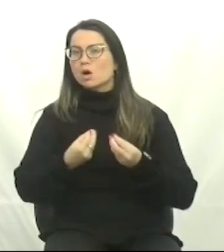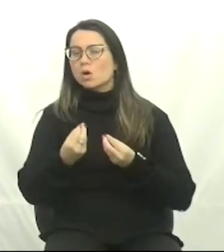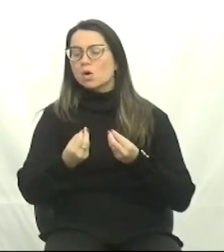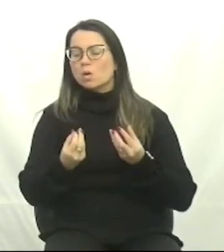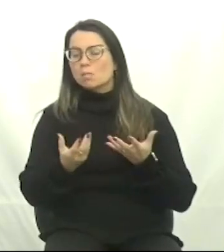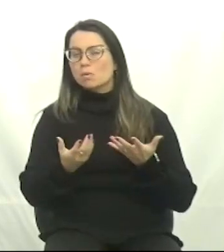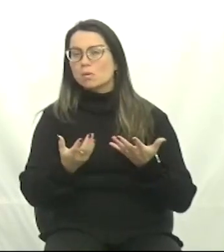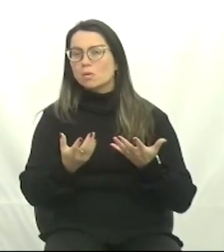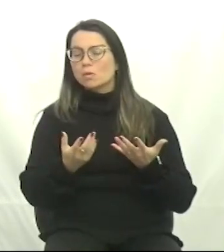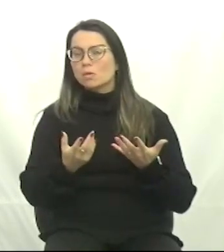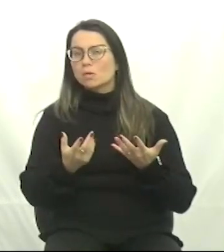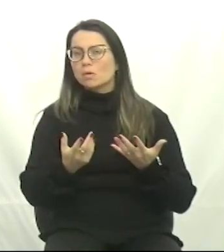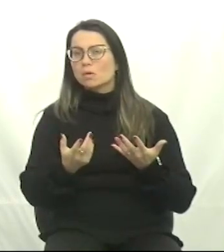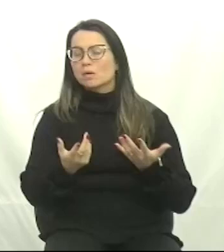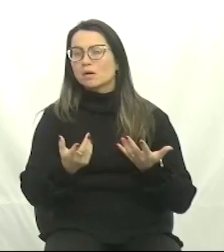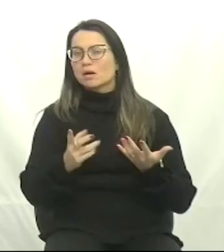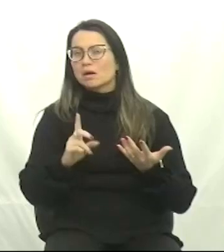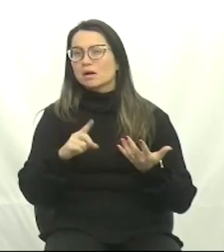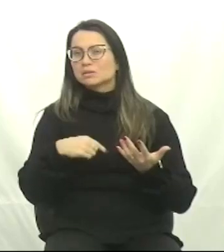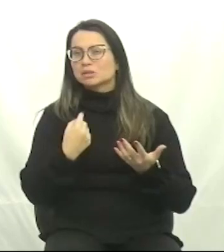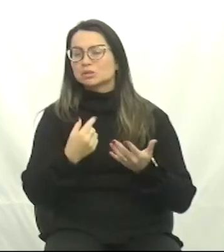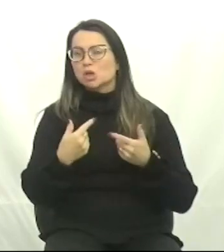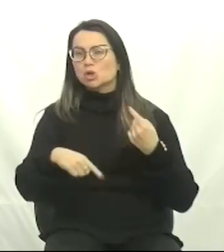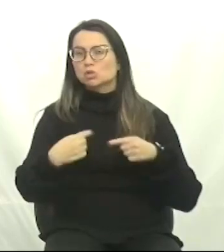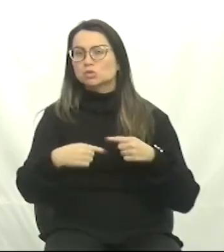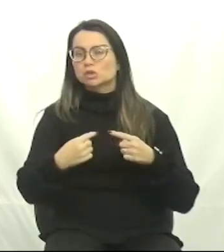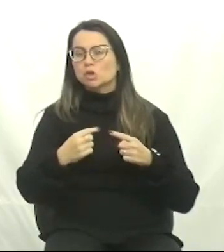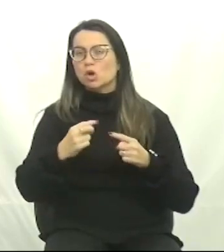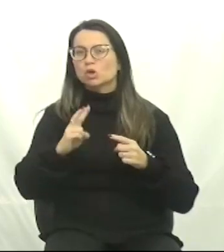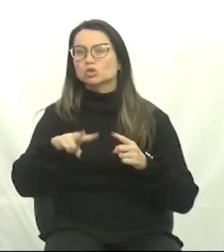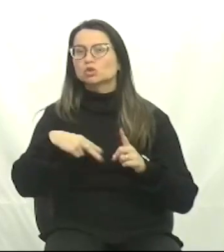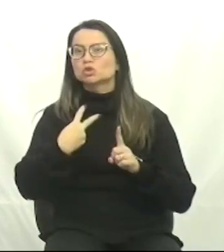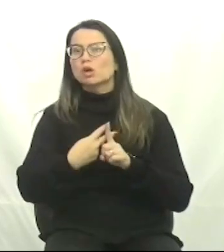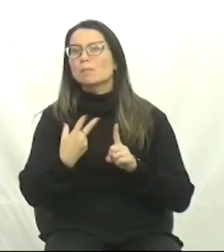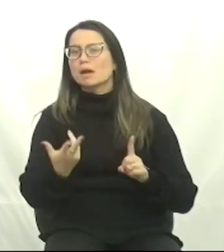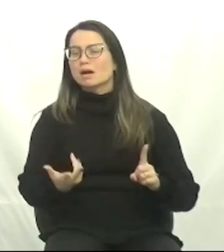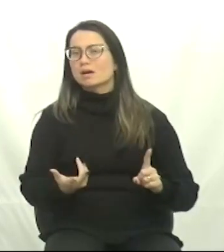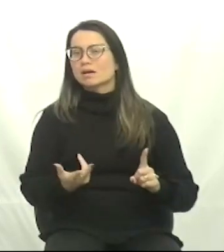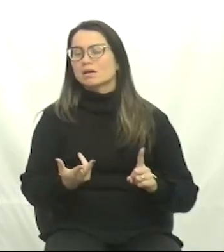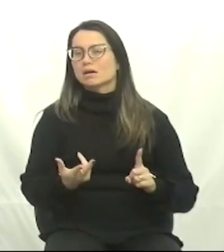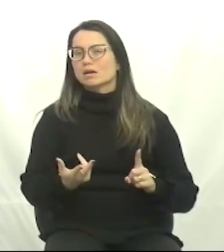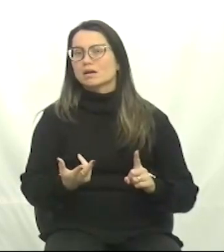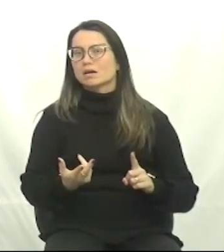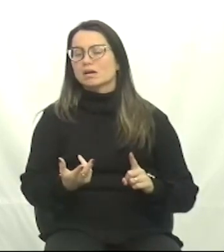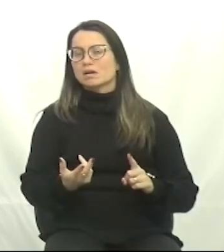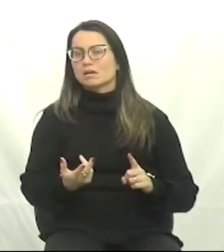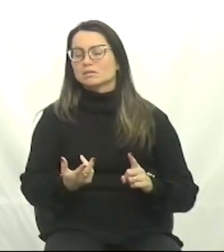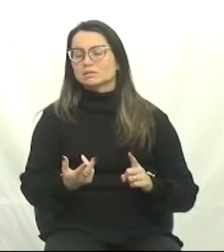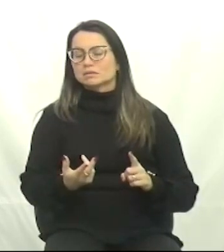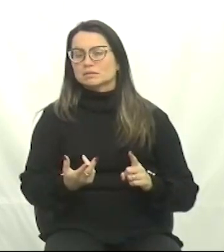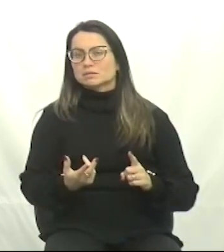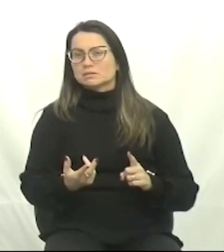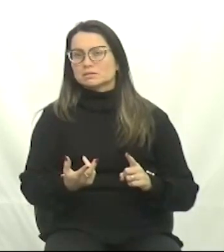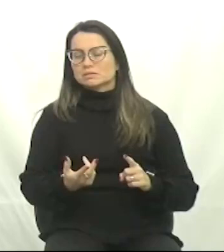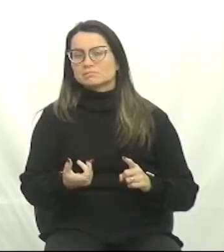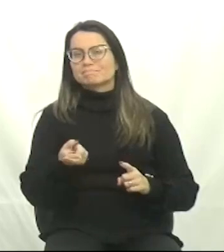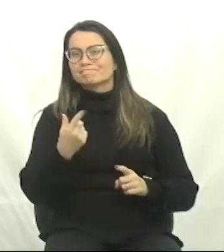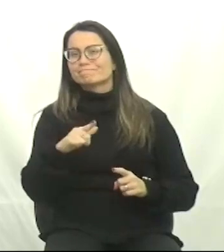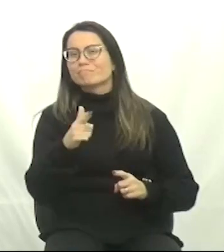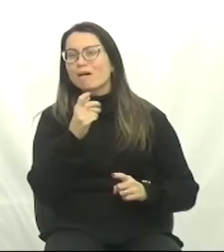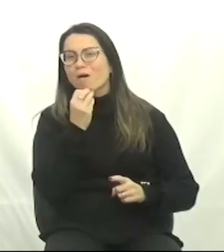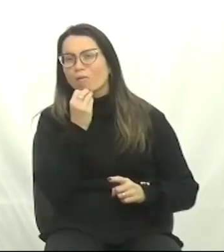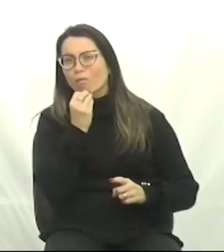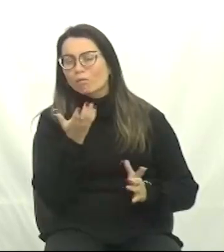Felser, estar agora discutindo dobrar aquilo que sequer é utilizado? Isso é irracional, né? Não faz o menor